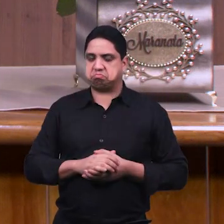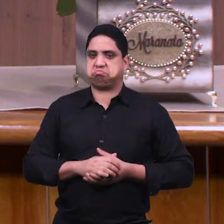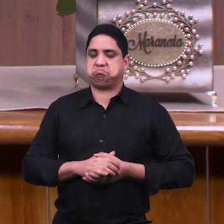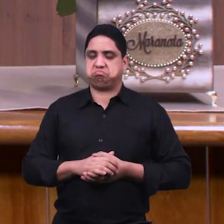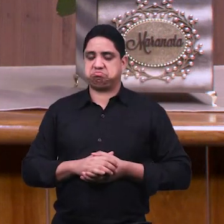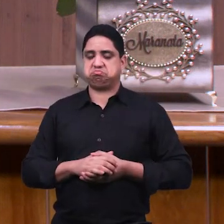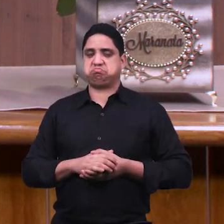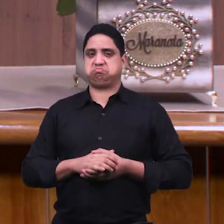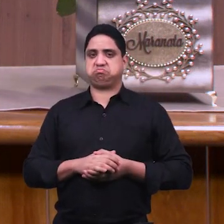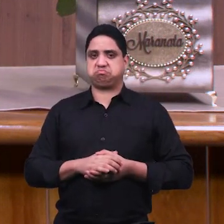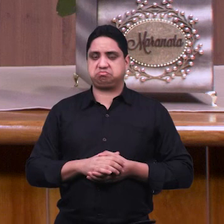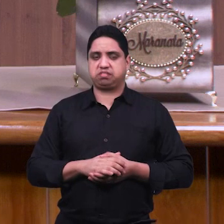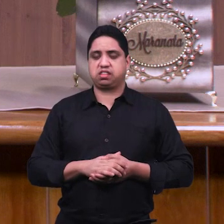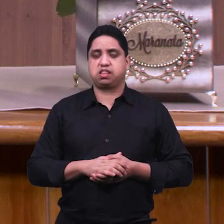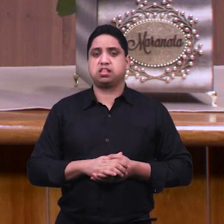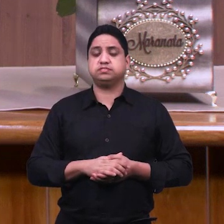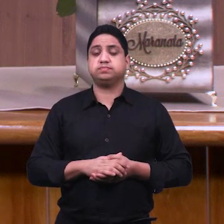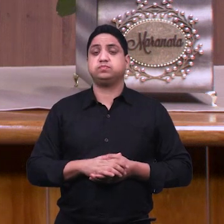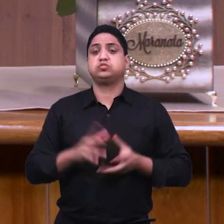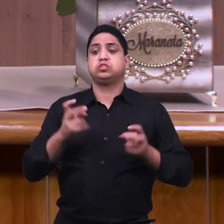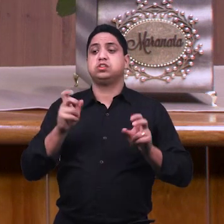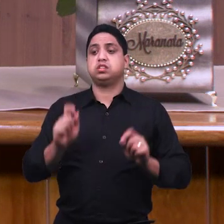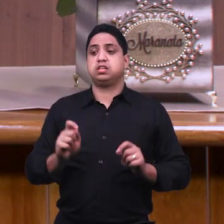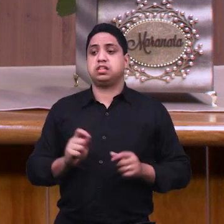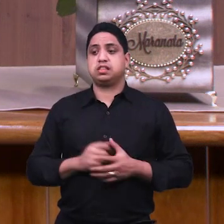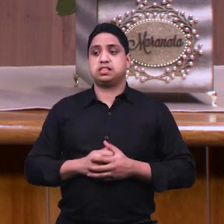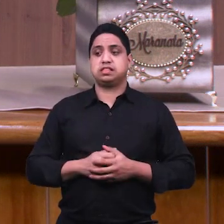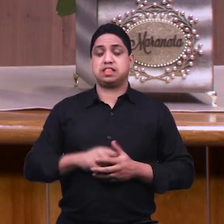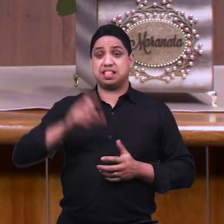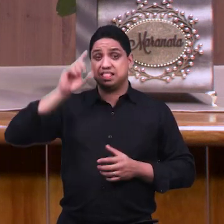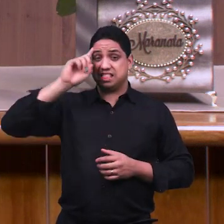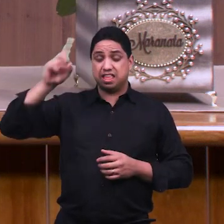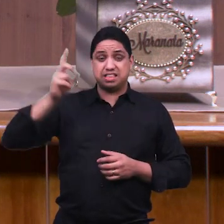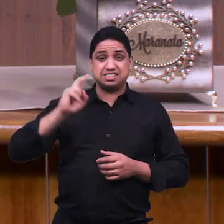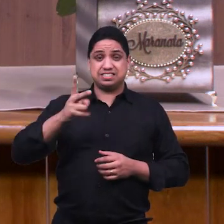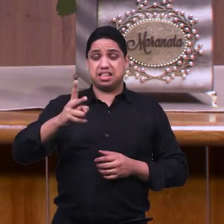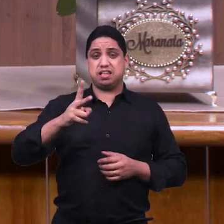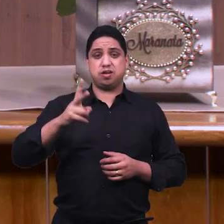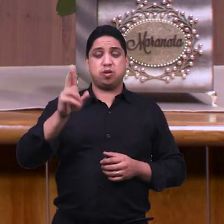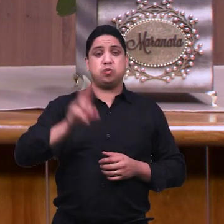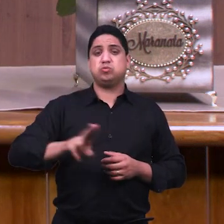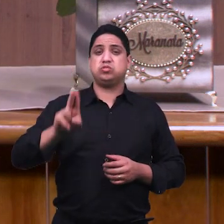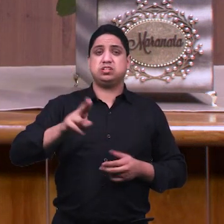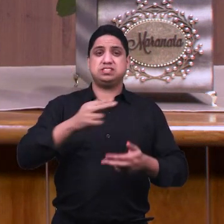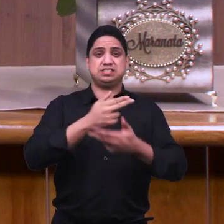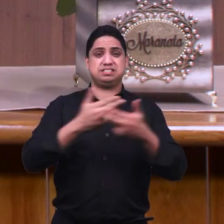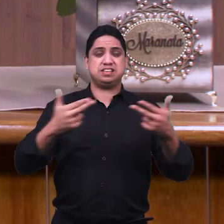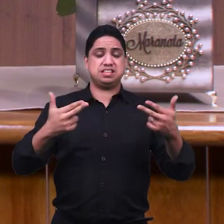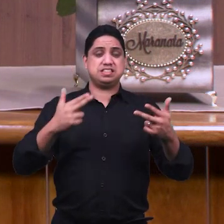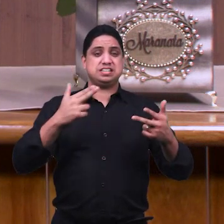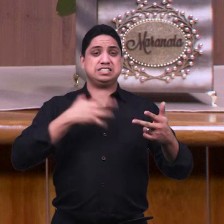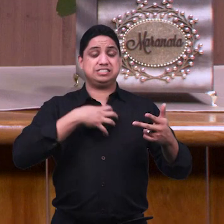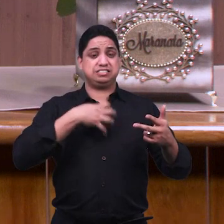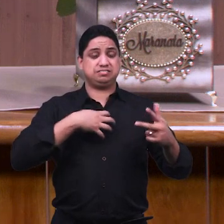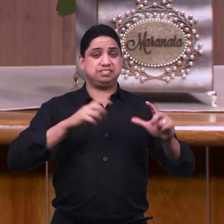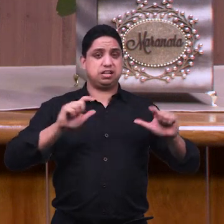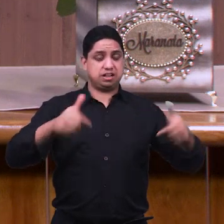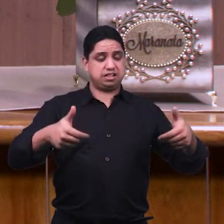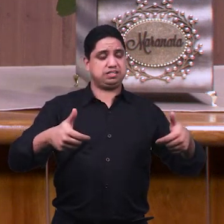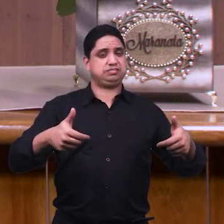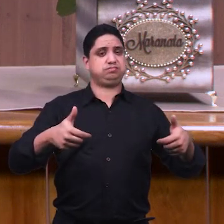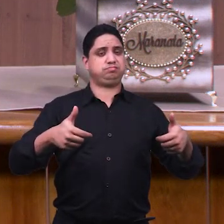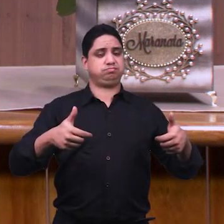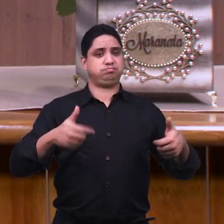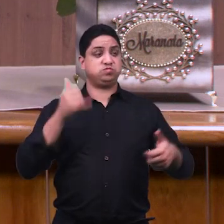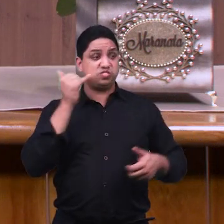com Moisés. Veja só, Deus, ele sempre usou das diversas formas para falar. Muitas vezes você vai